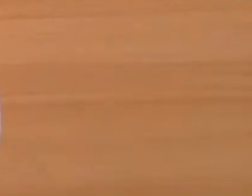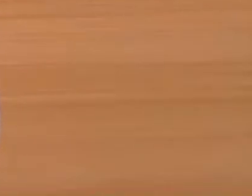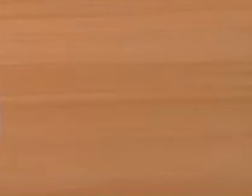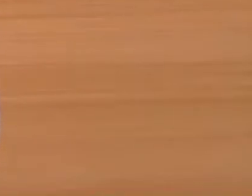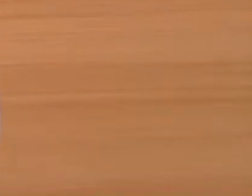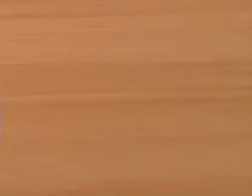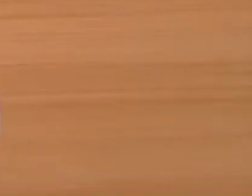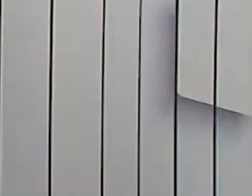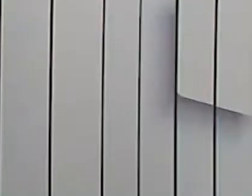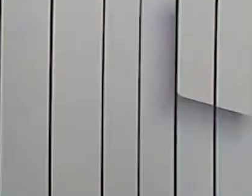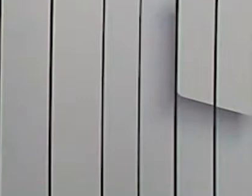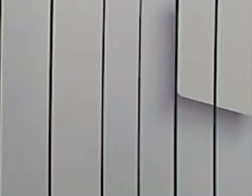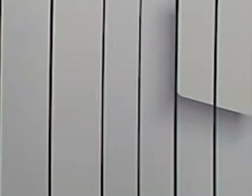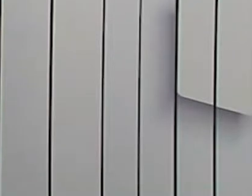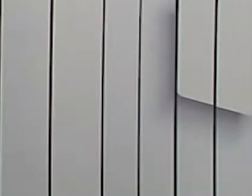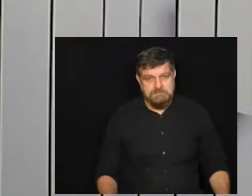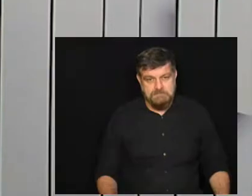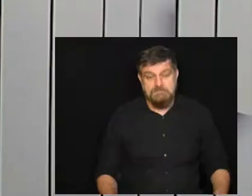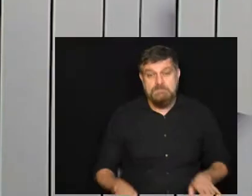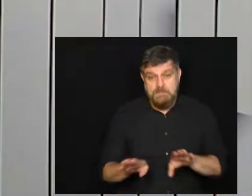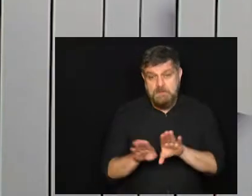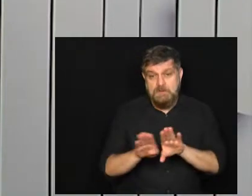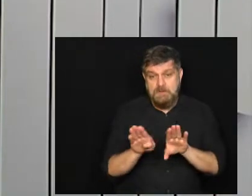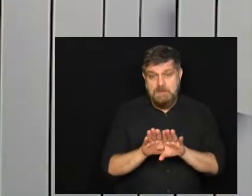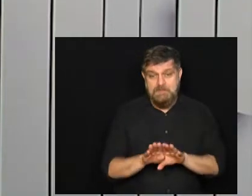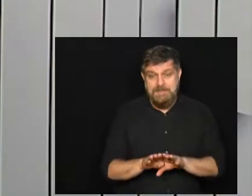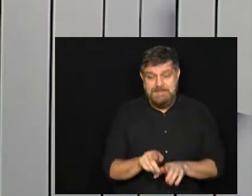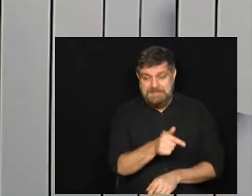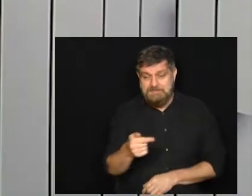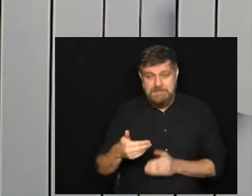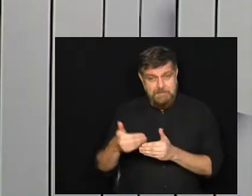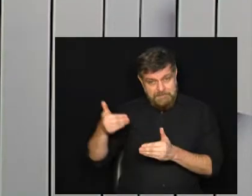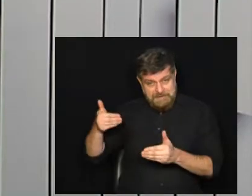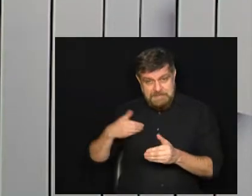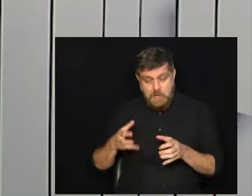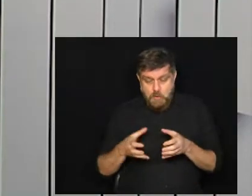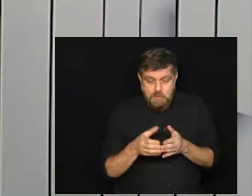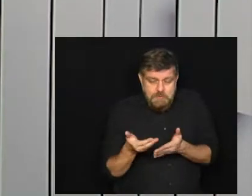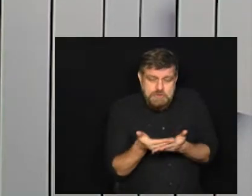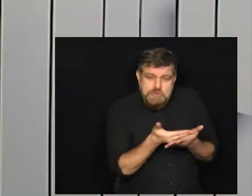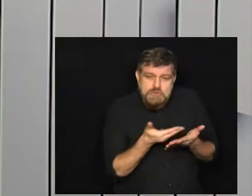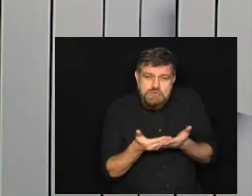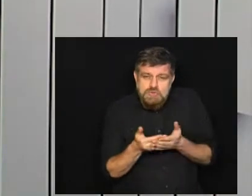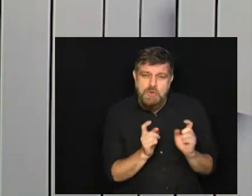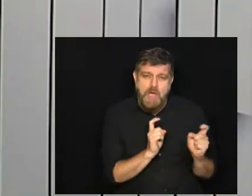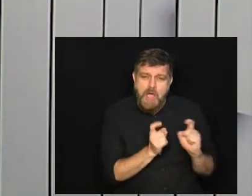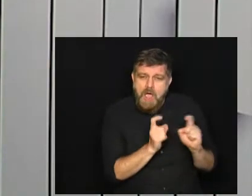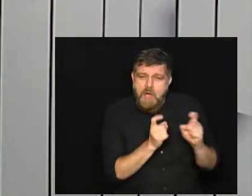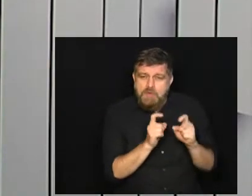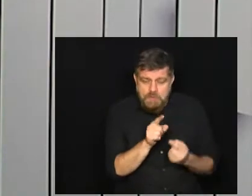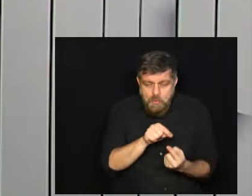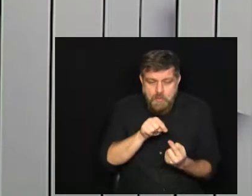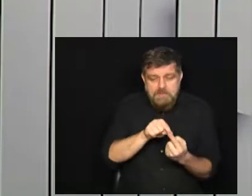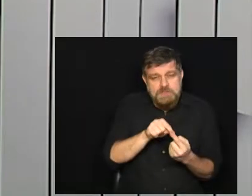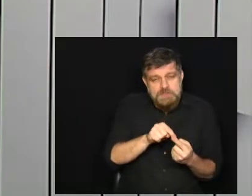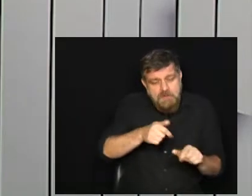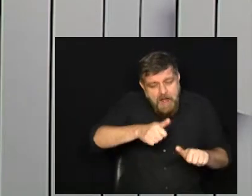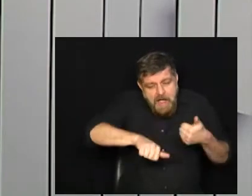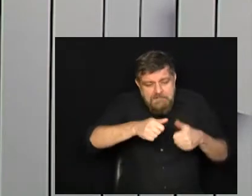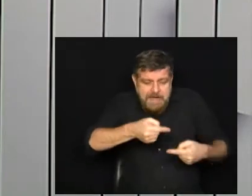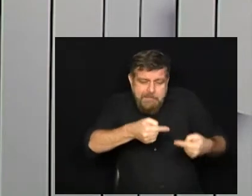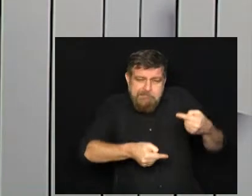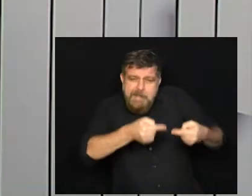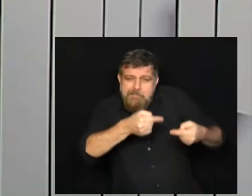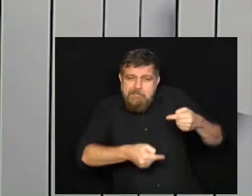próximo ano. Também na última semana, a Comissão Especial de Estudos se reuniu para analisar e discutir